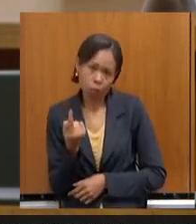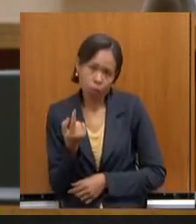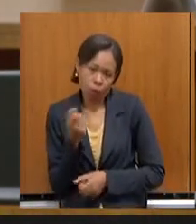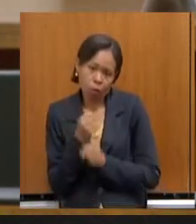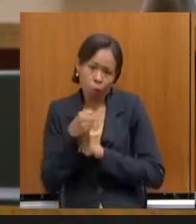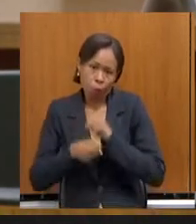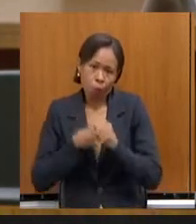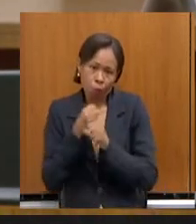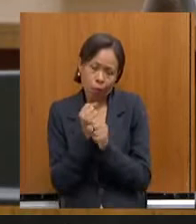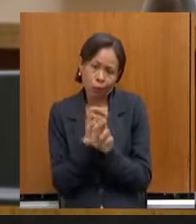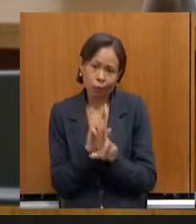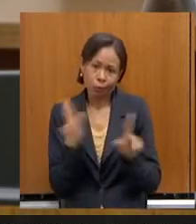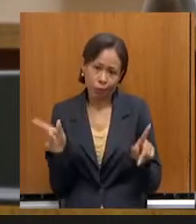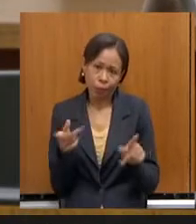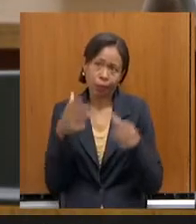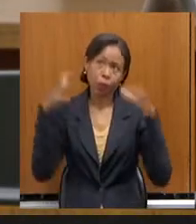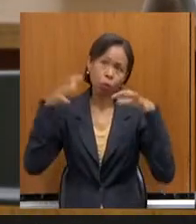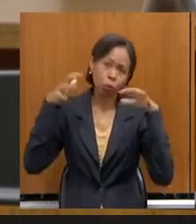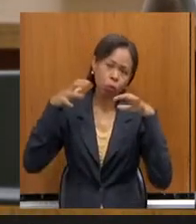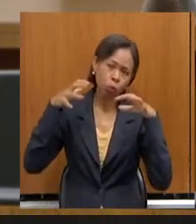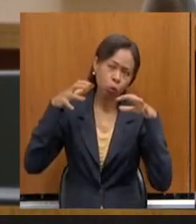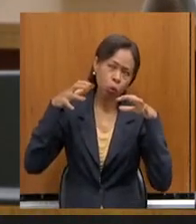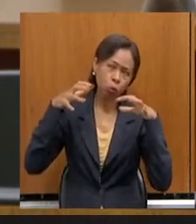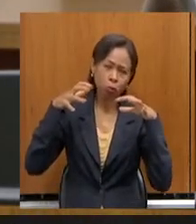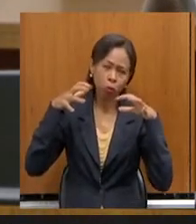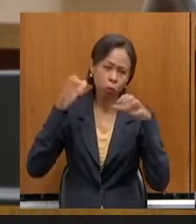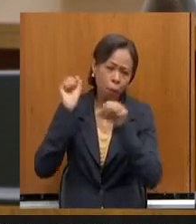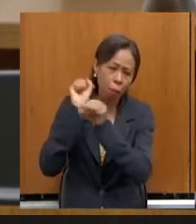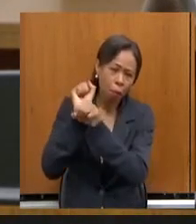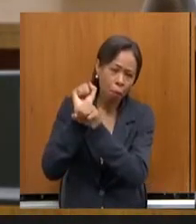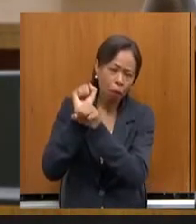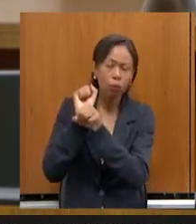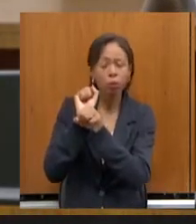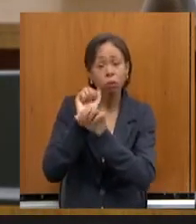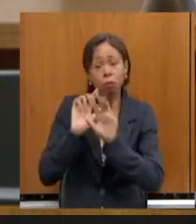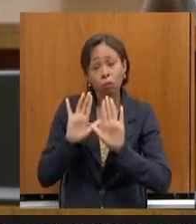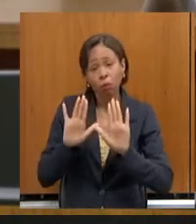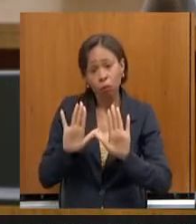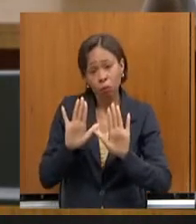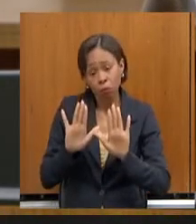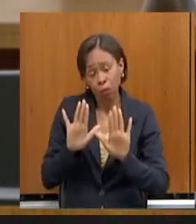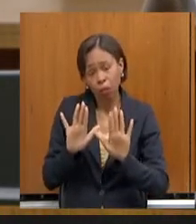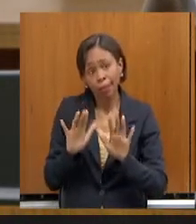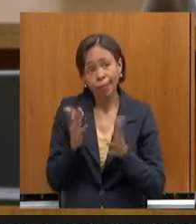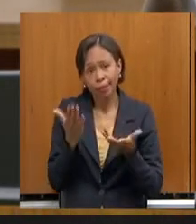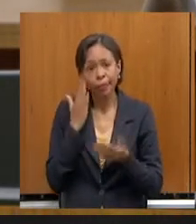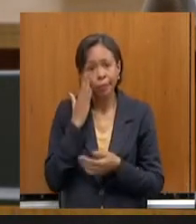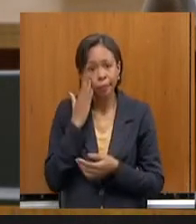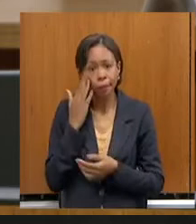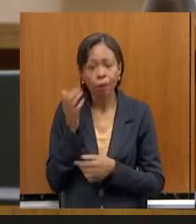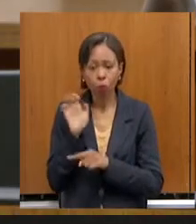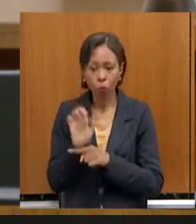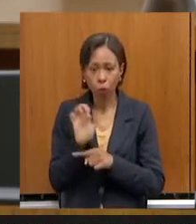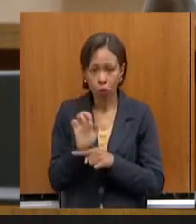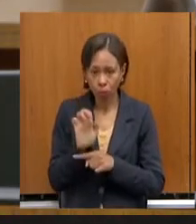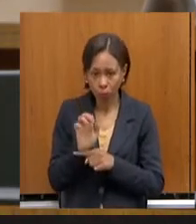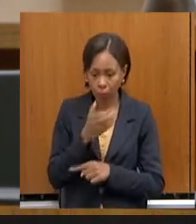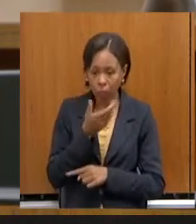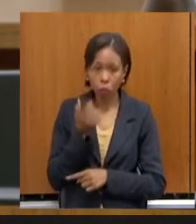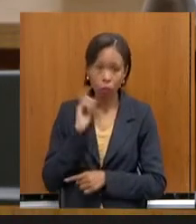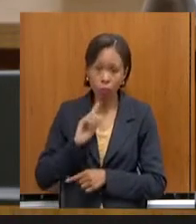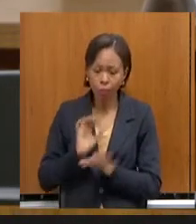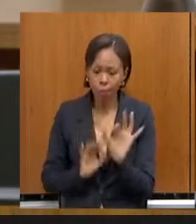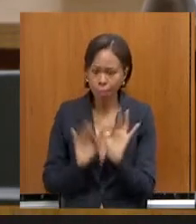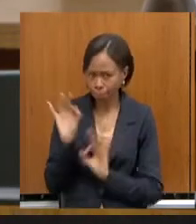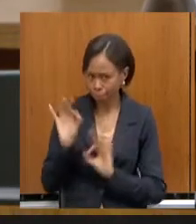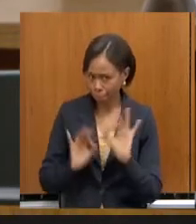do ponto de vista de estiagem Mas como é né esperar o estado vem se preparando é